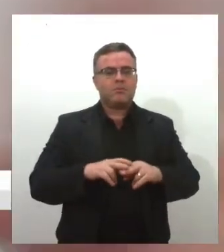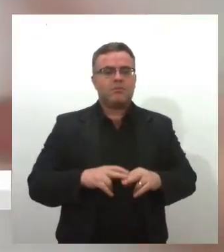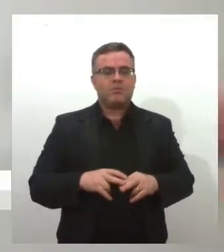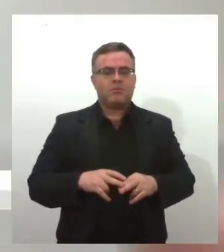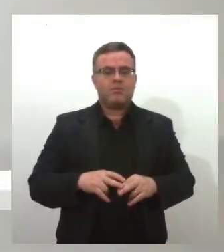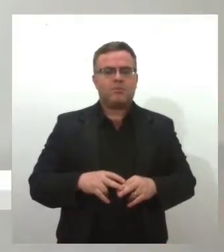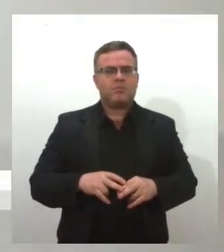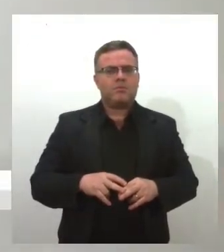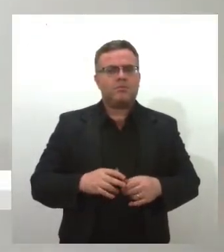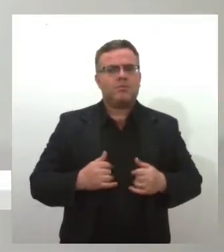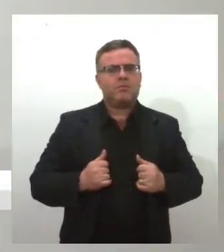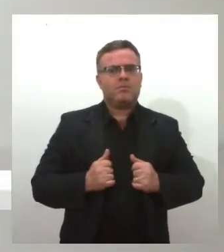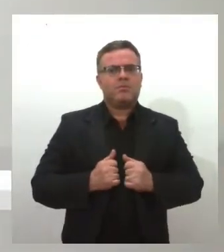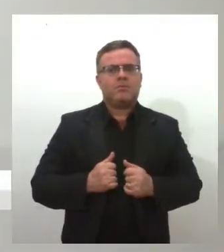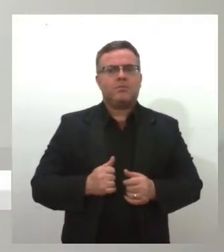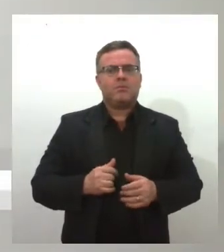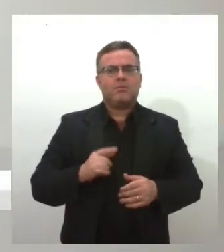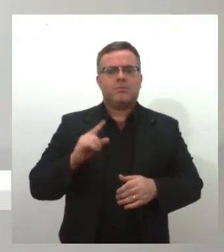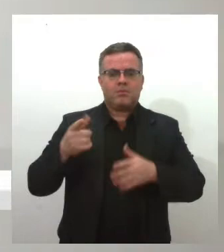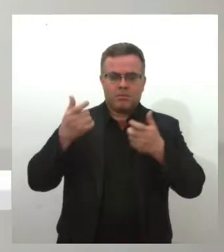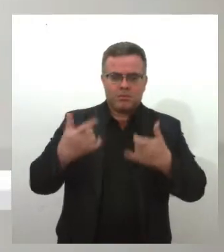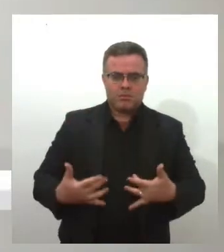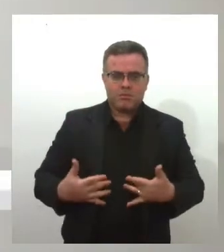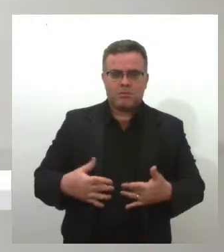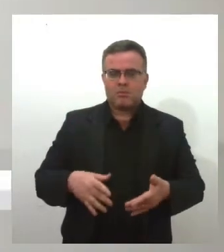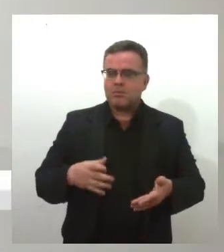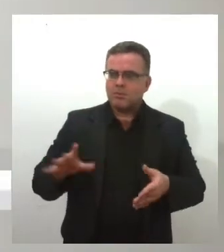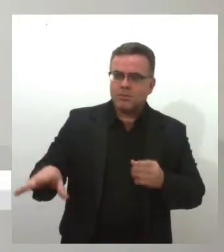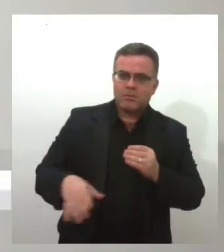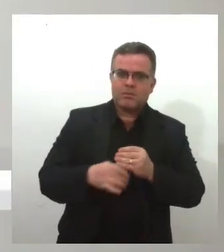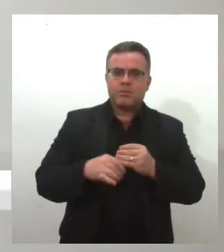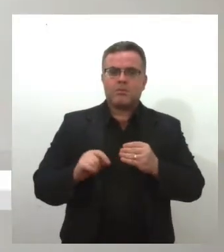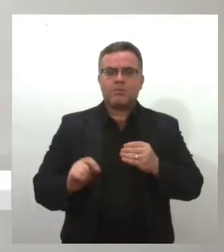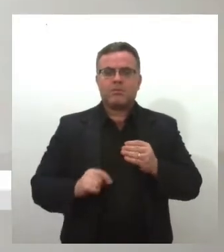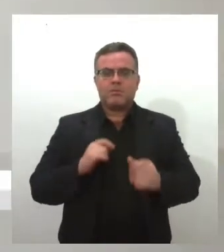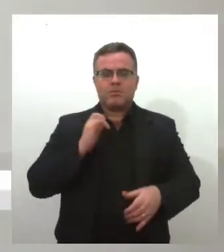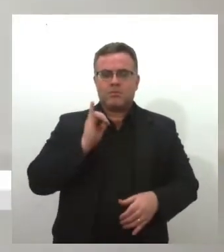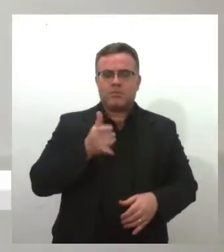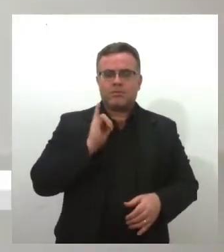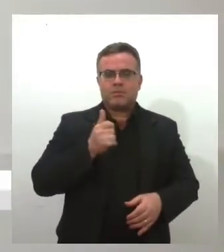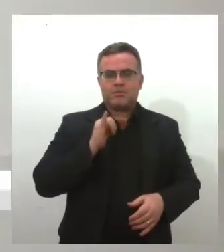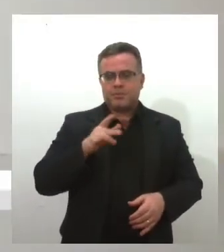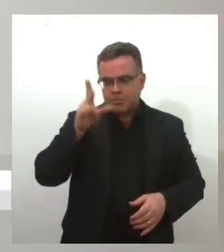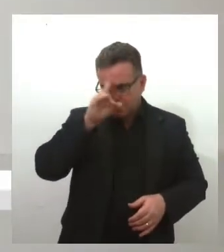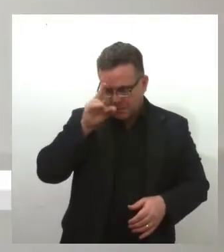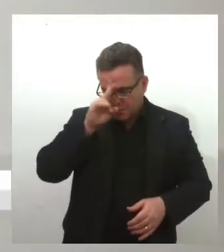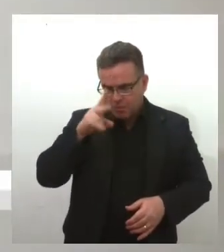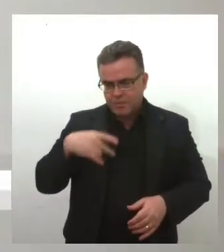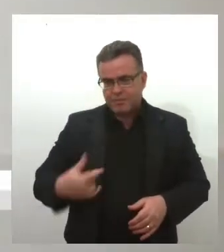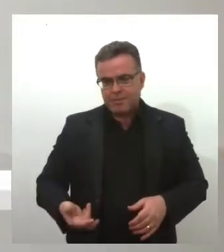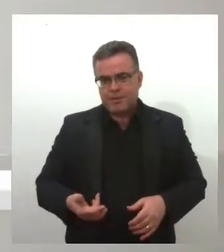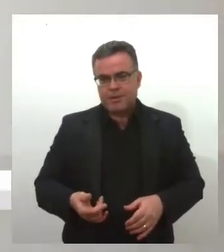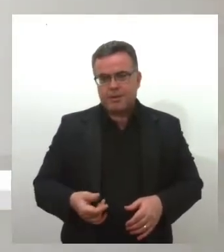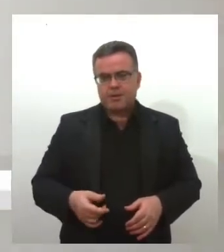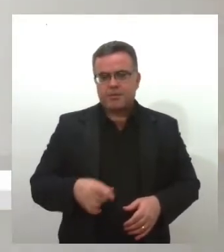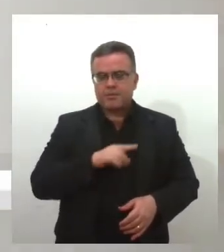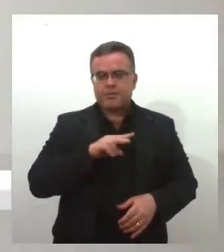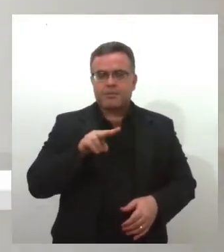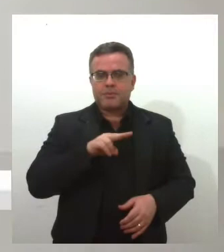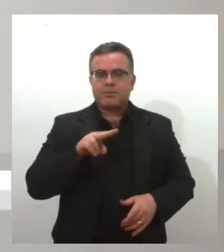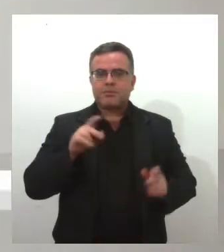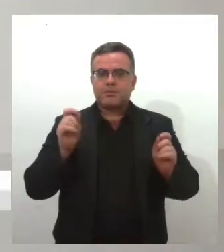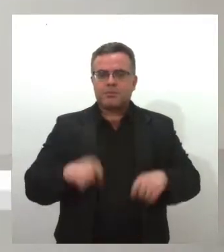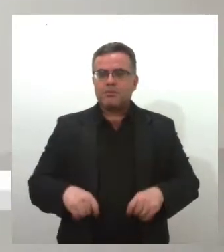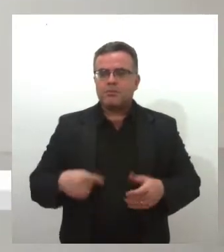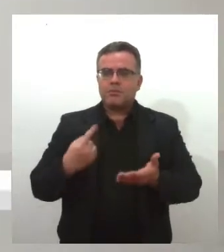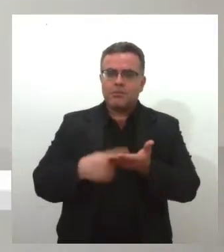peguei um gancho aí na fala da Micheline para contar um pouco da nossa história. E assim, quem é homeschooling tem que criar esses